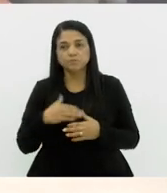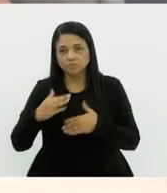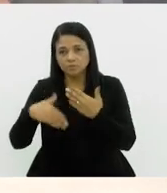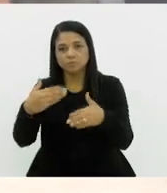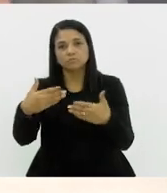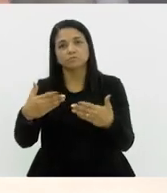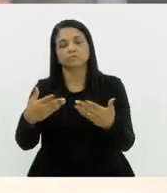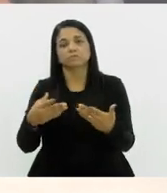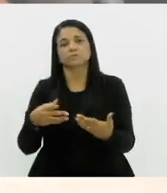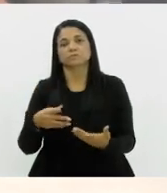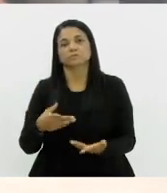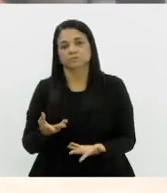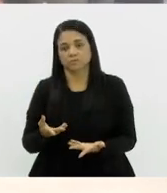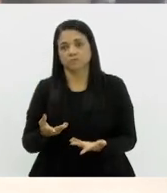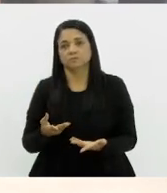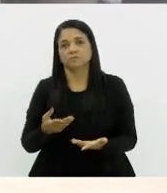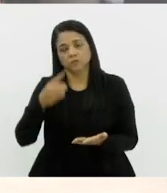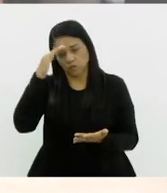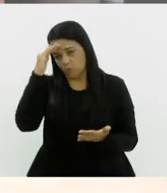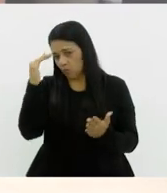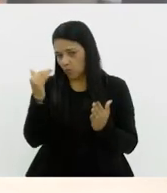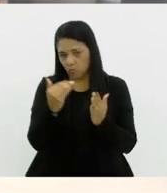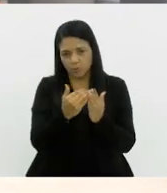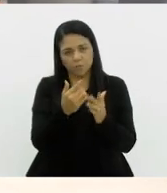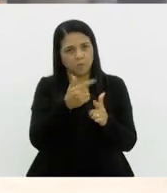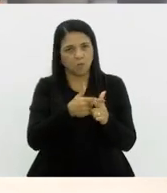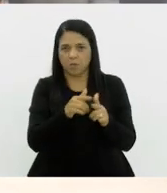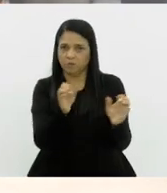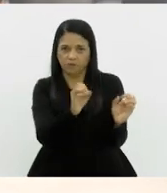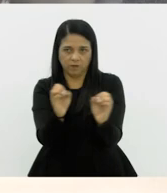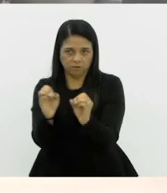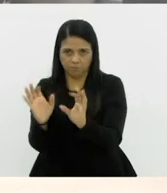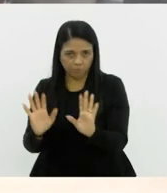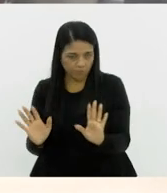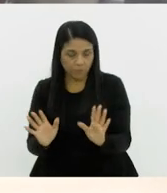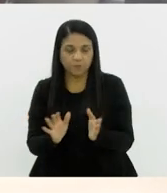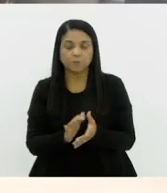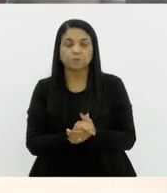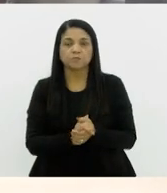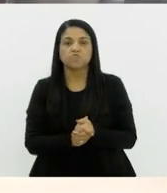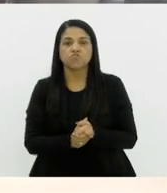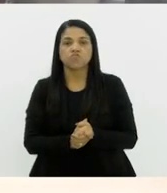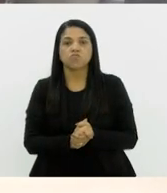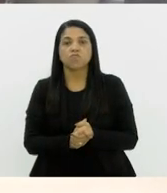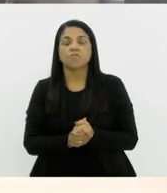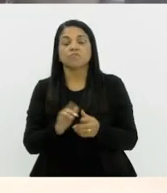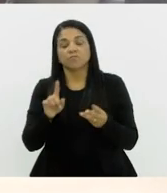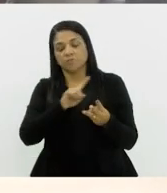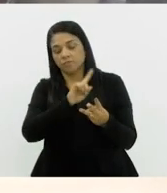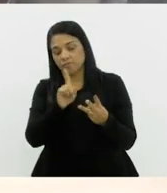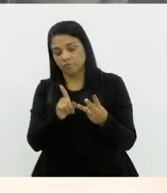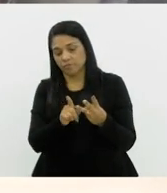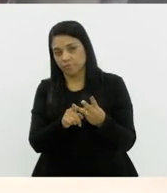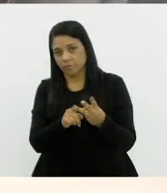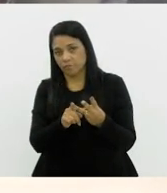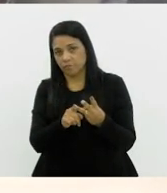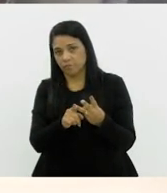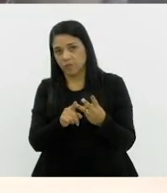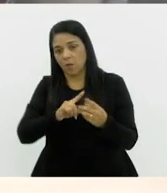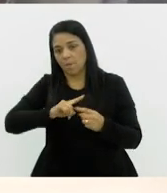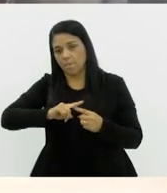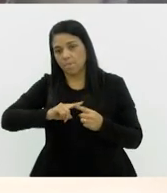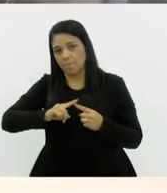vocês, obviamente, vão cumprir sem nenhum problema. Em relação também à questão que foi levantada,